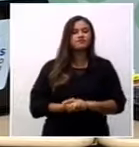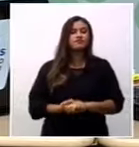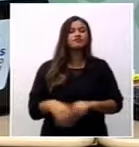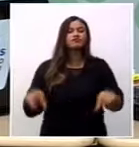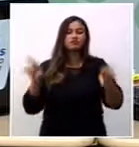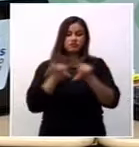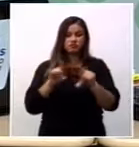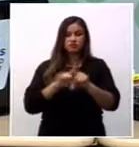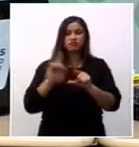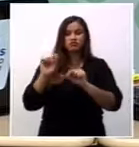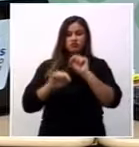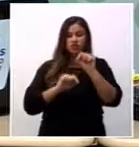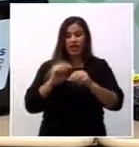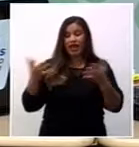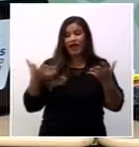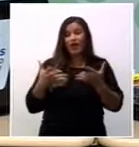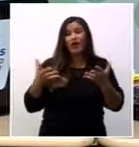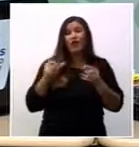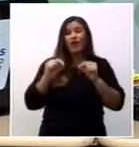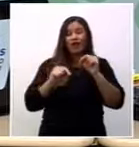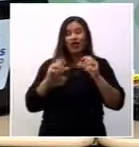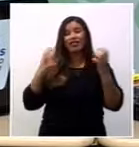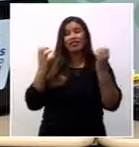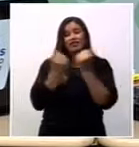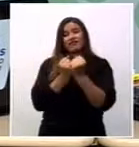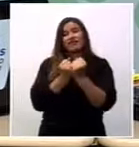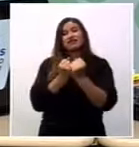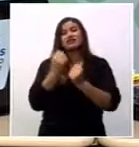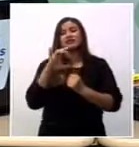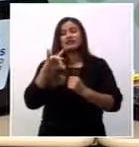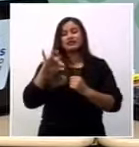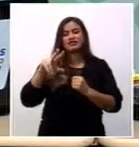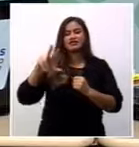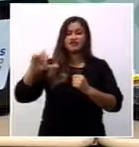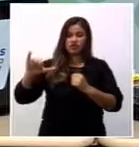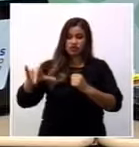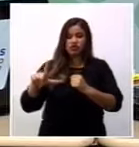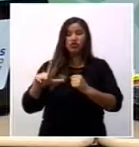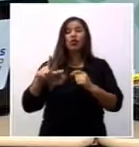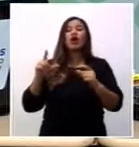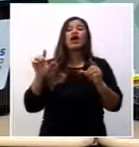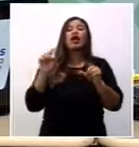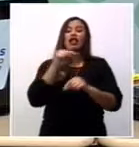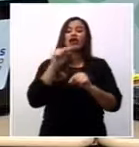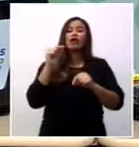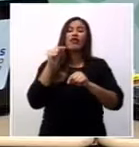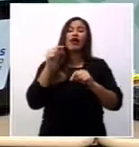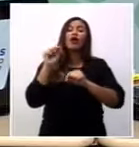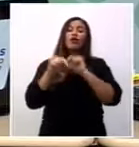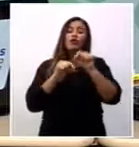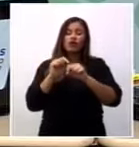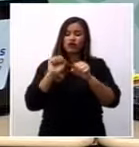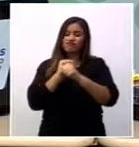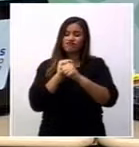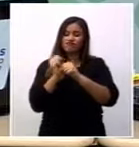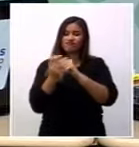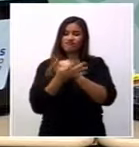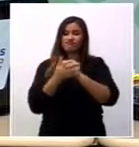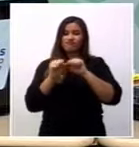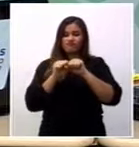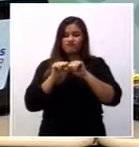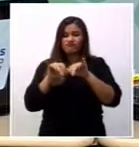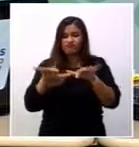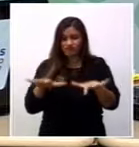intensamente com o Covid-19. Então, além dessas mudanças, além de alerta de chuva, alerta de deslizamento, vocês também